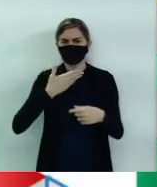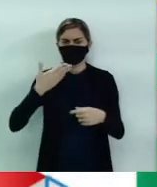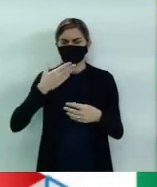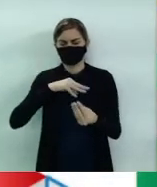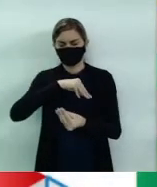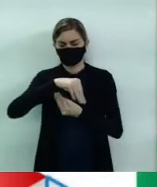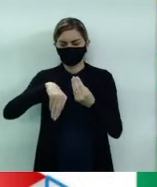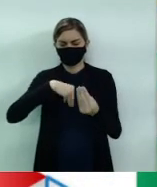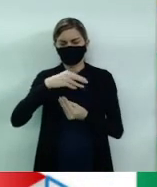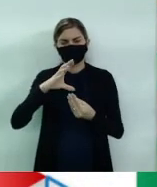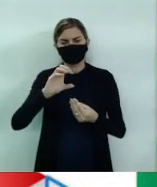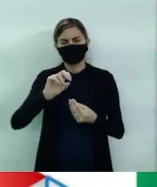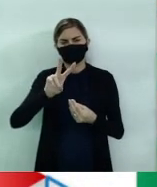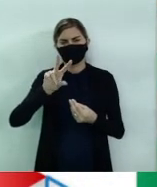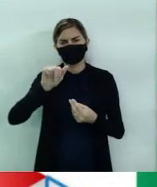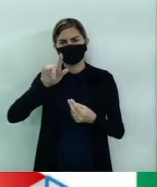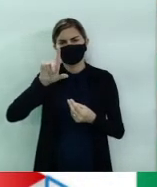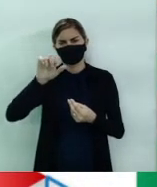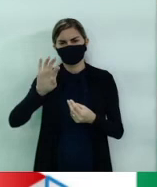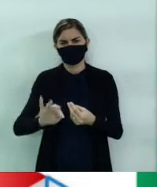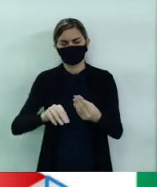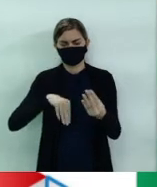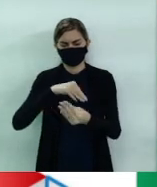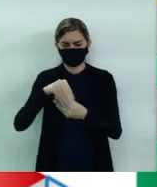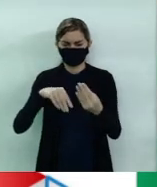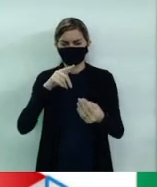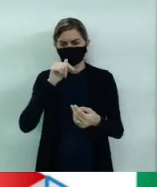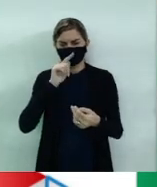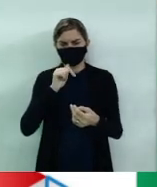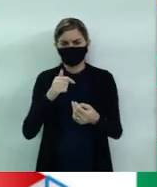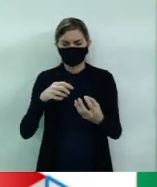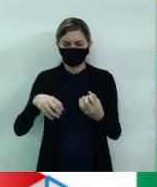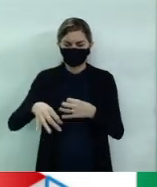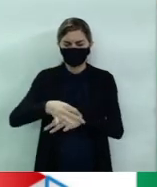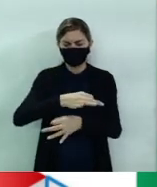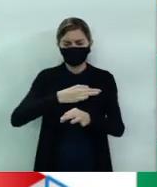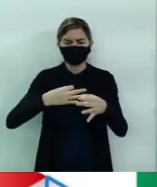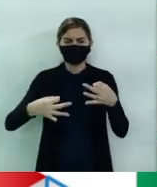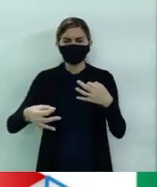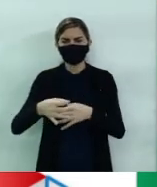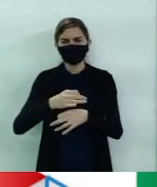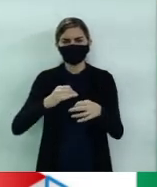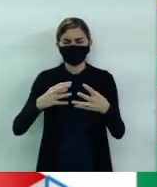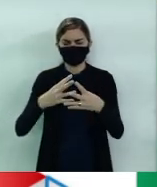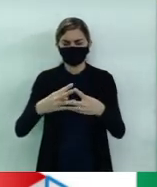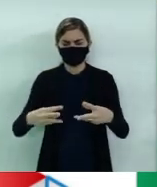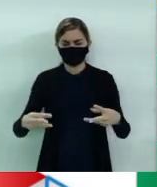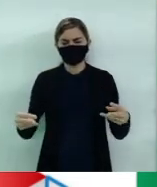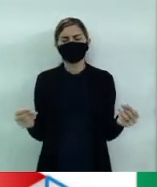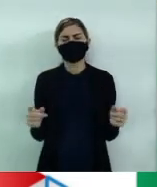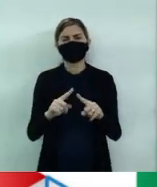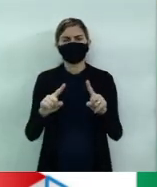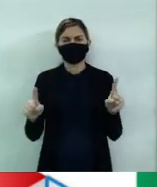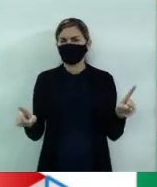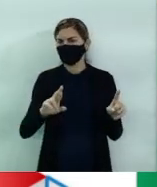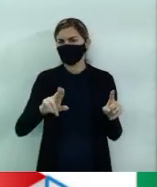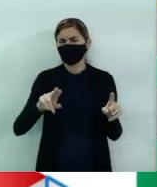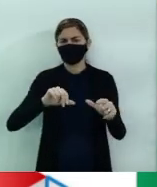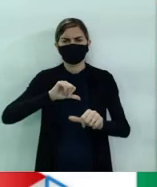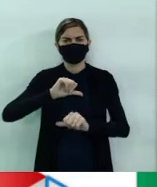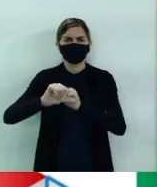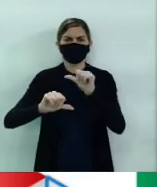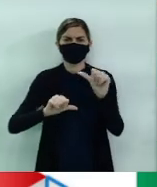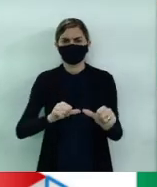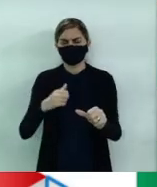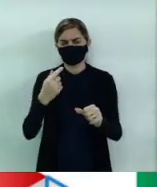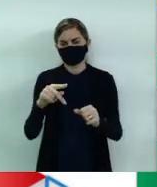composto covalente e quando dissolvido em água, as moléculas elas vão se dispersar, mas não alteram aí